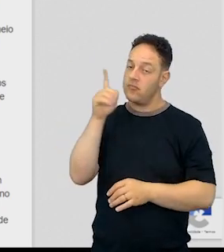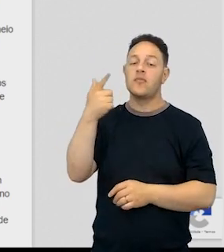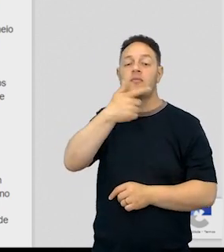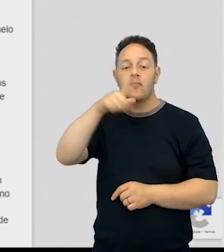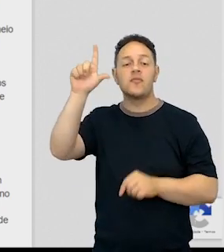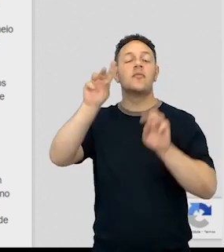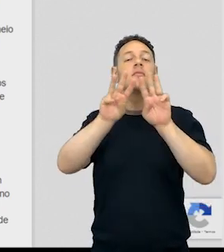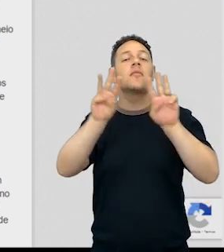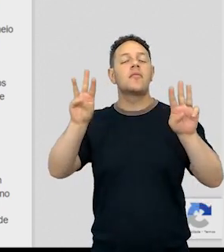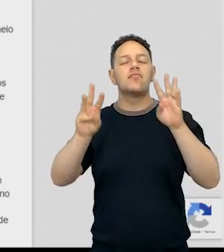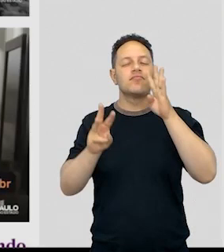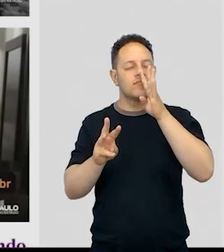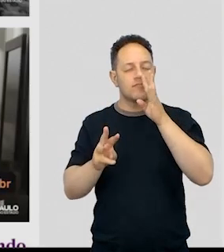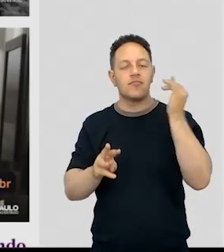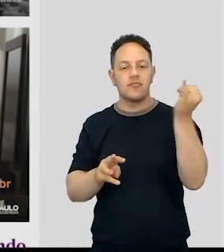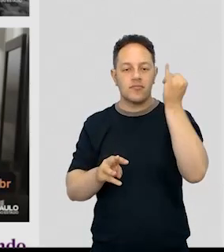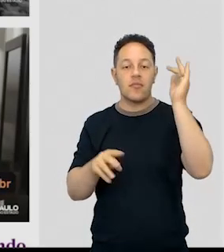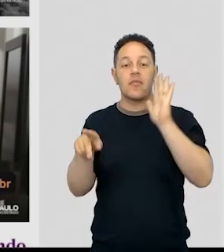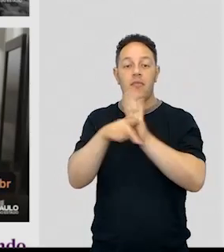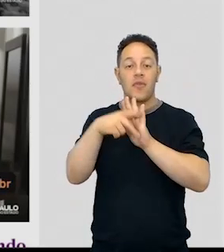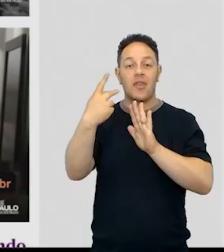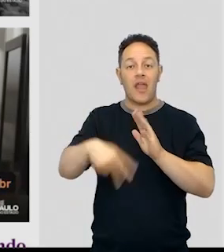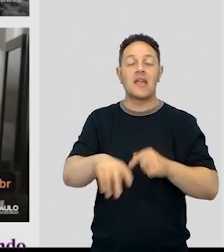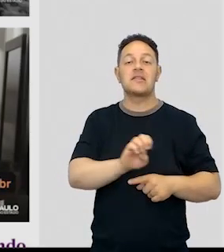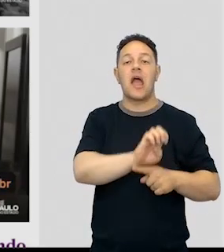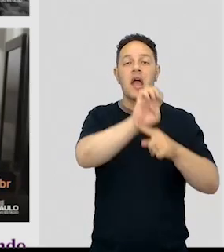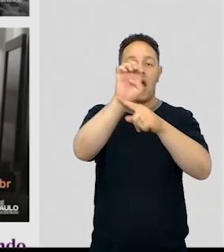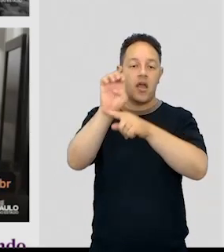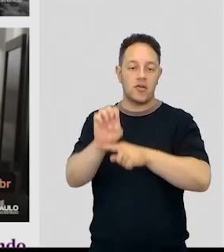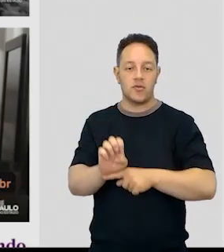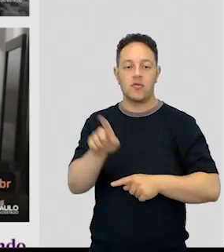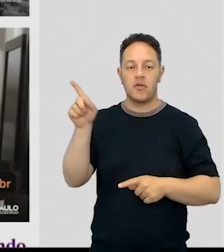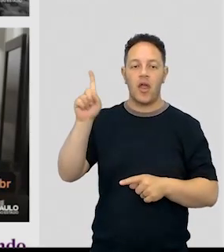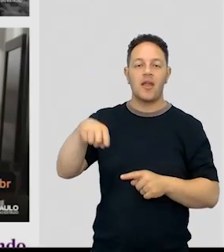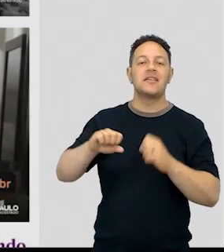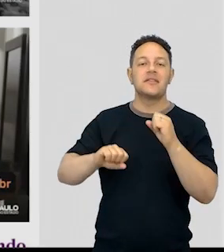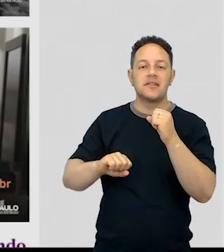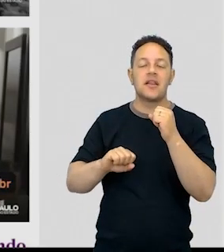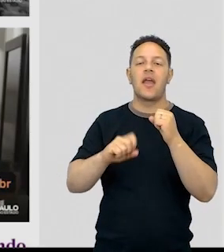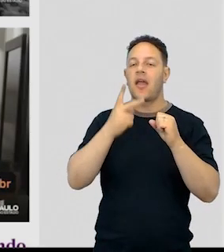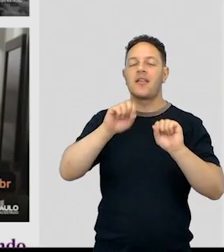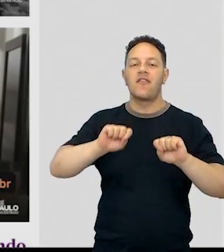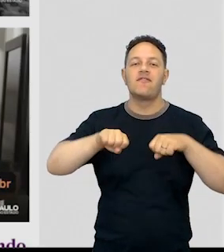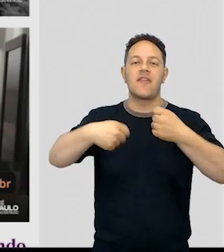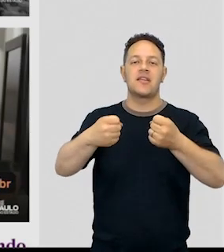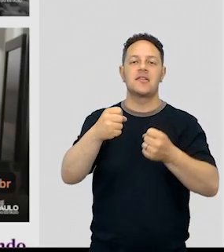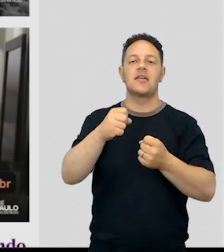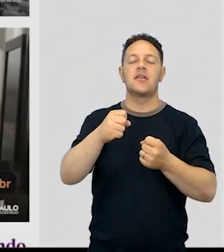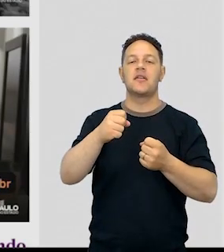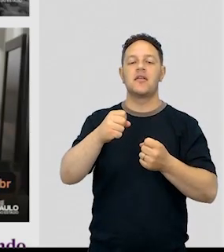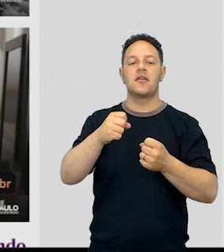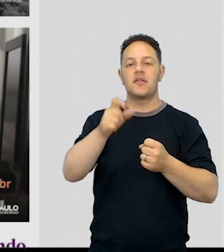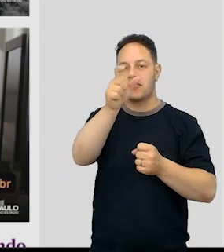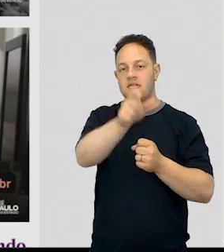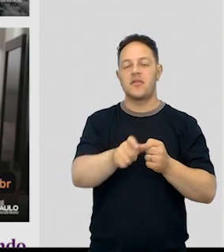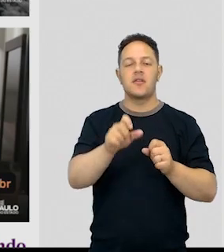bem interessante é uma plataforma estadual, que é a plataforma da Defesa Civil. Essa plataforma aqui, se a gente